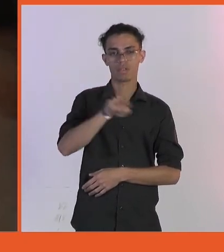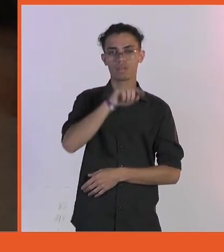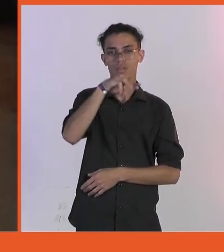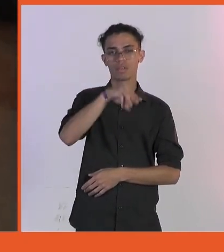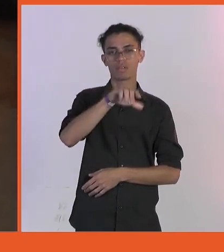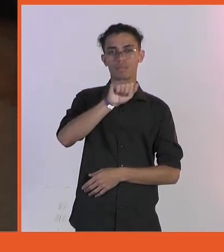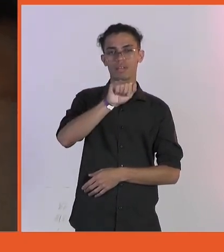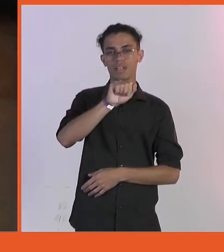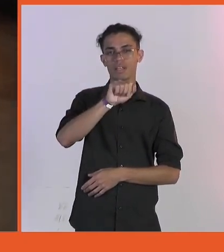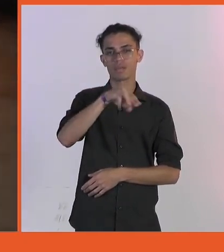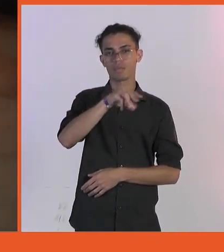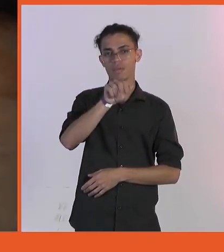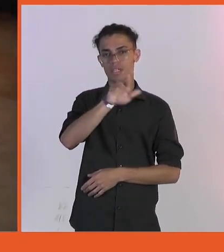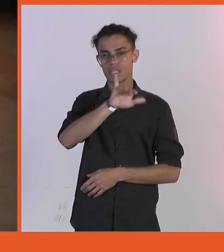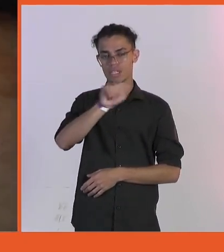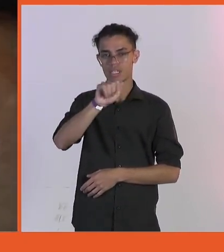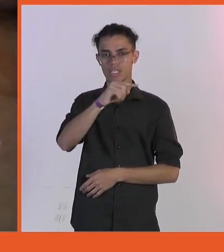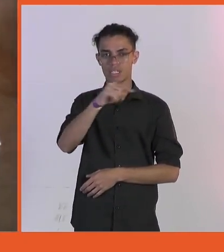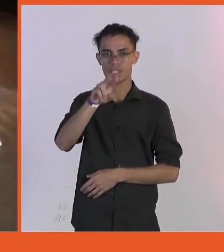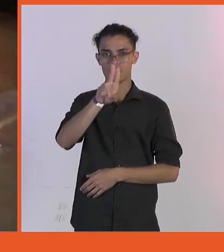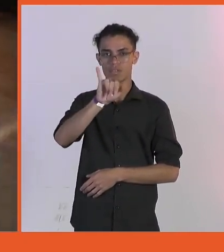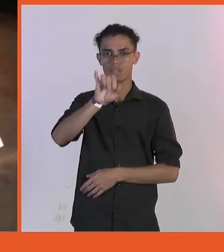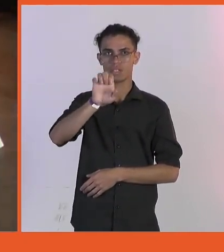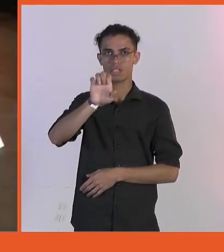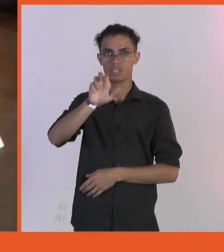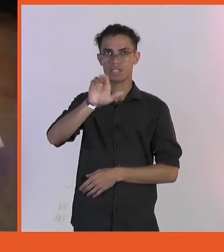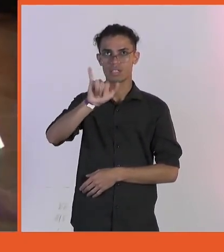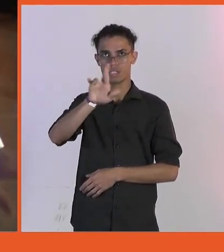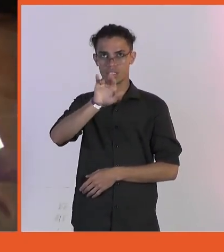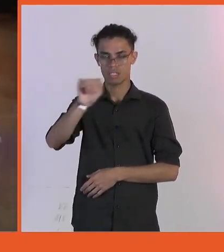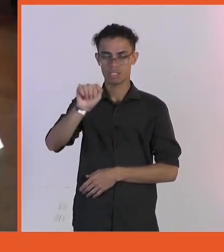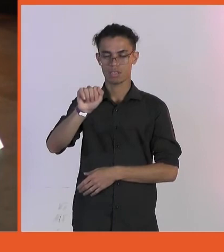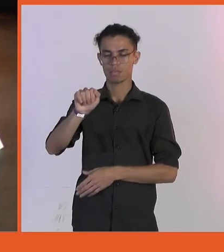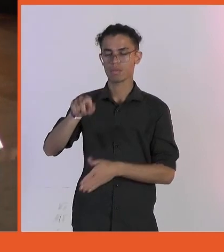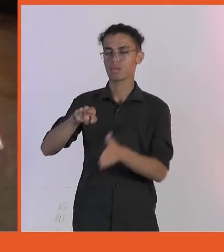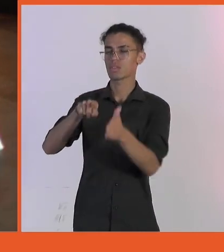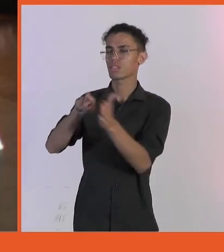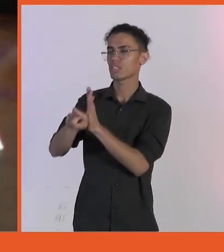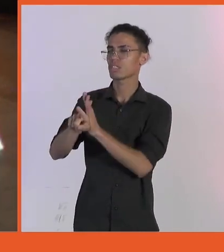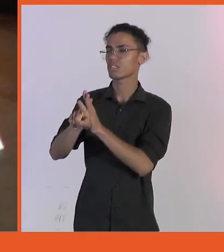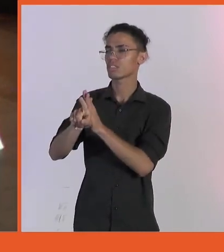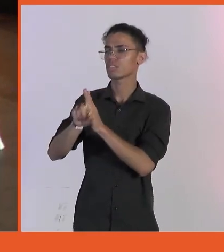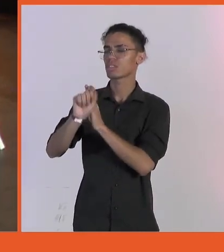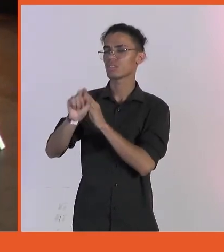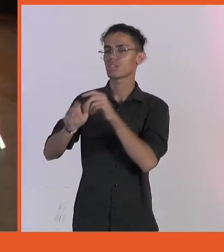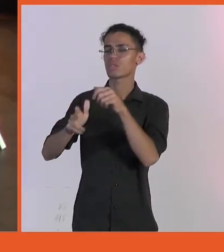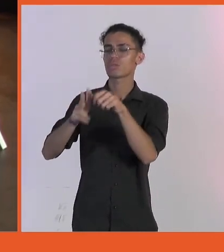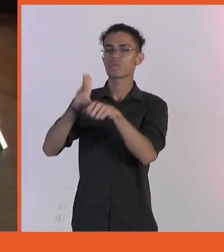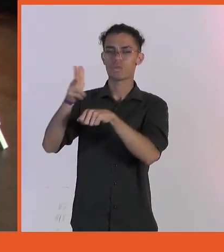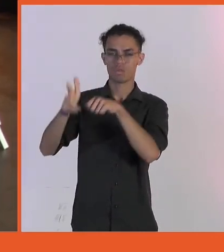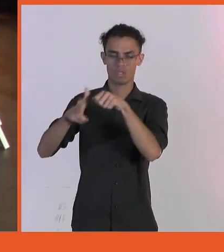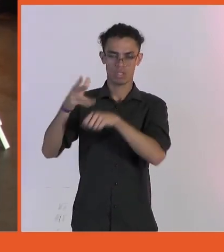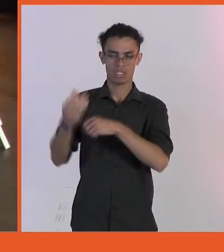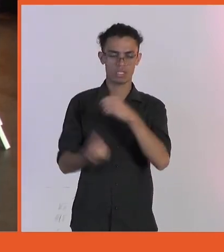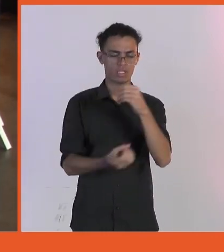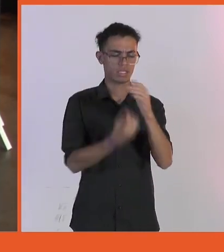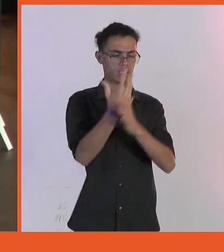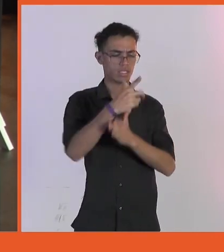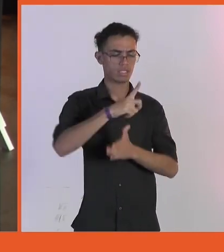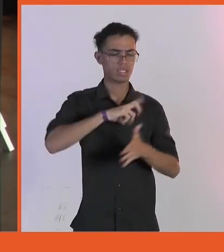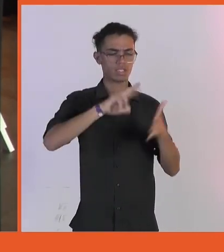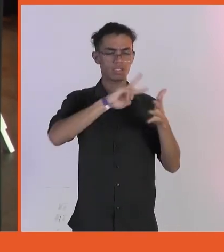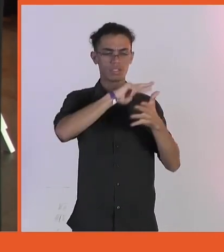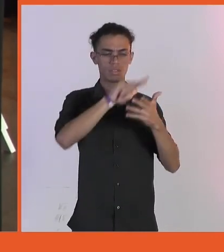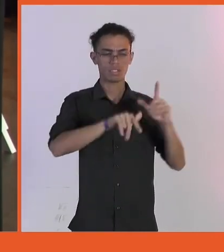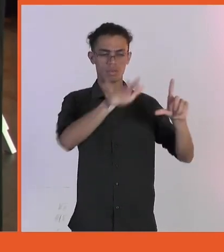maaria_vieira. Eu queria perguntar mais diretamente para o Luigi, mas obviamente eles também podem responder, por favor. Você falou que você tinha várias